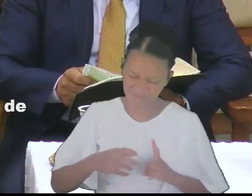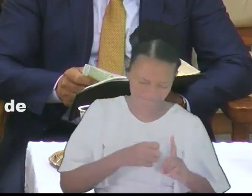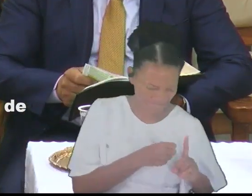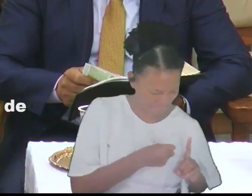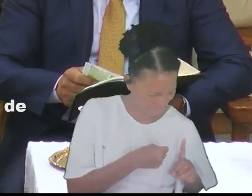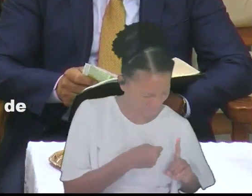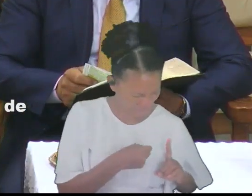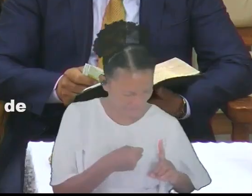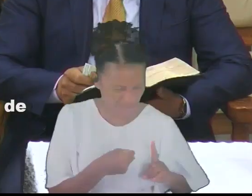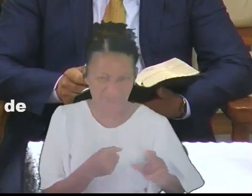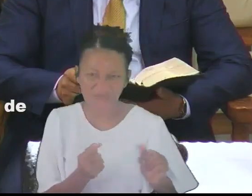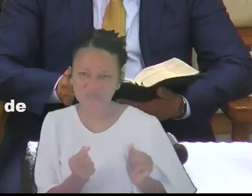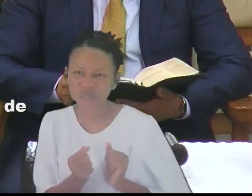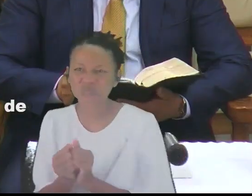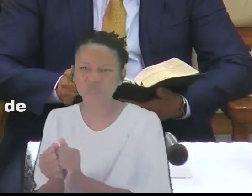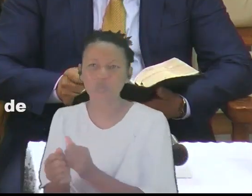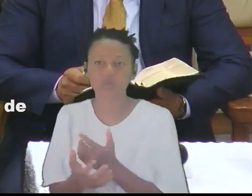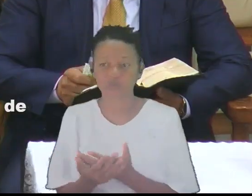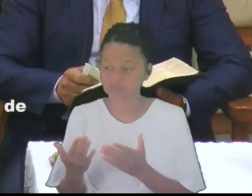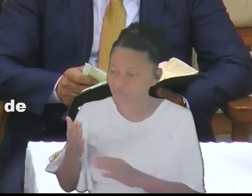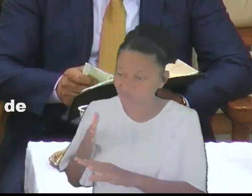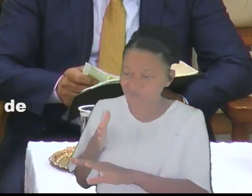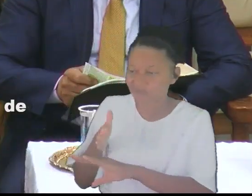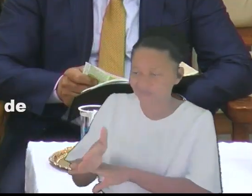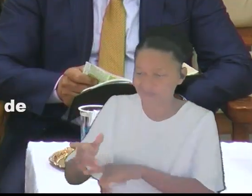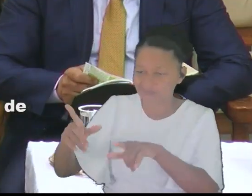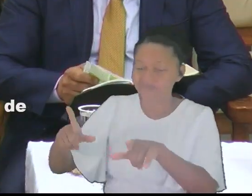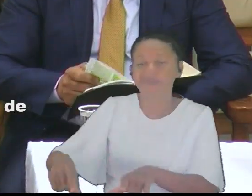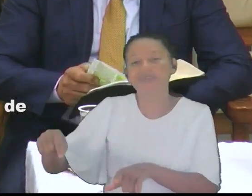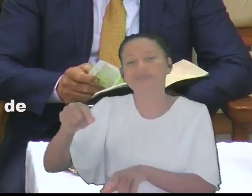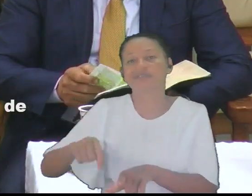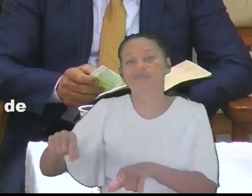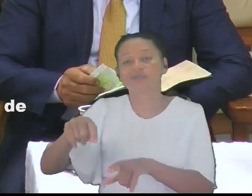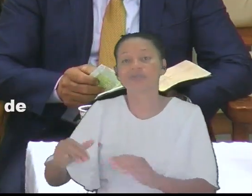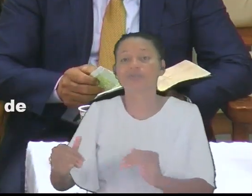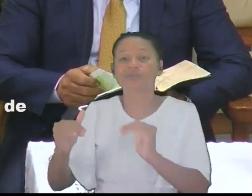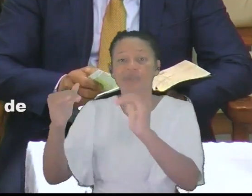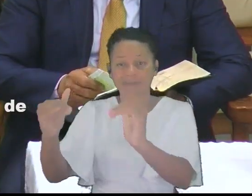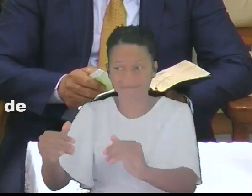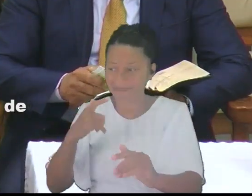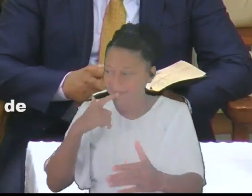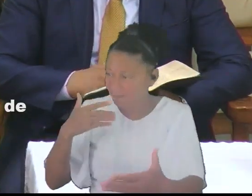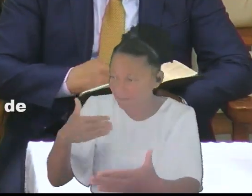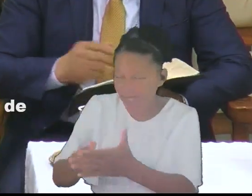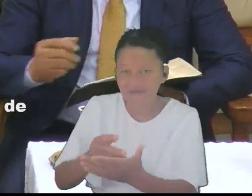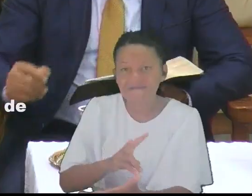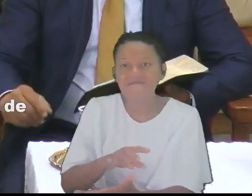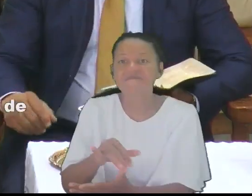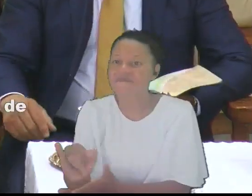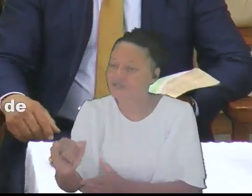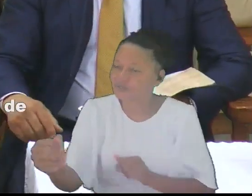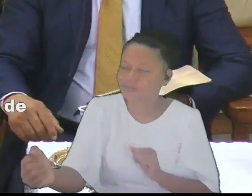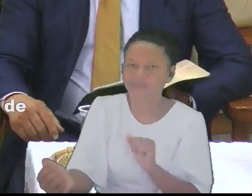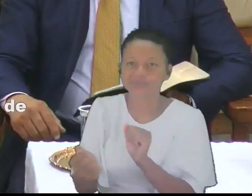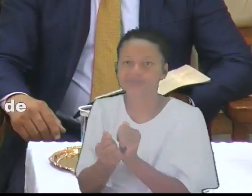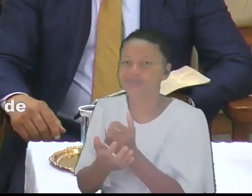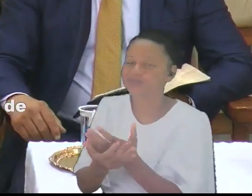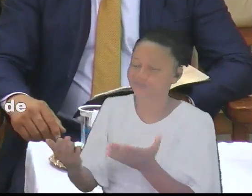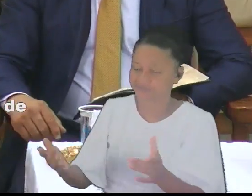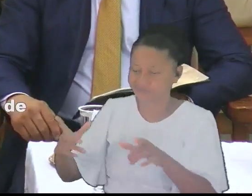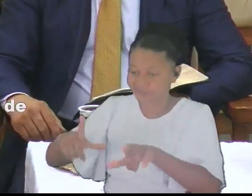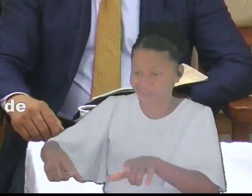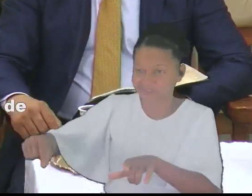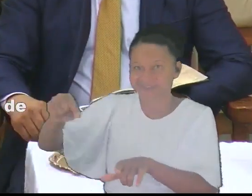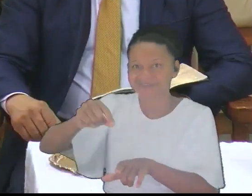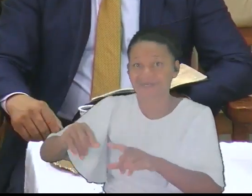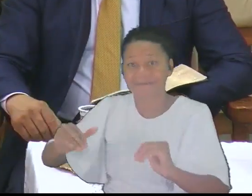arrasta consigo. Ele entrou no Santo dos Santos, mas brevemente nós estaremos no Santo